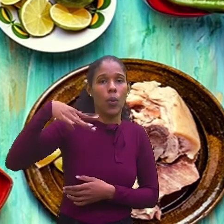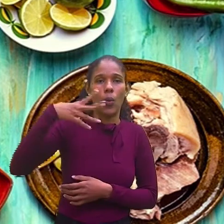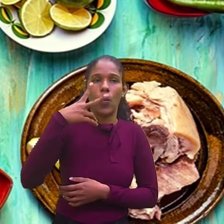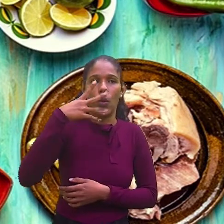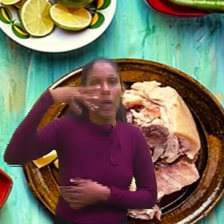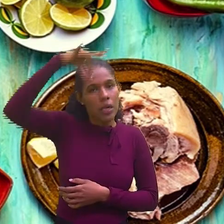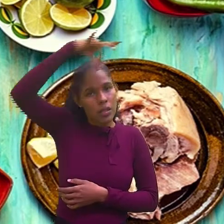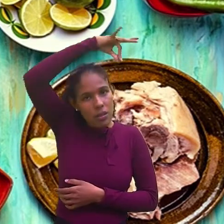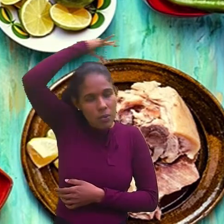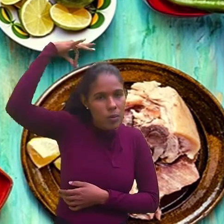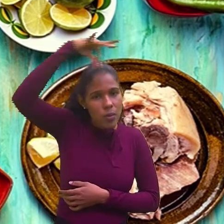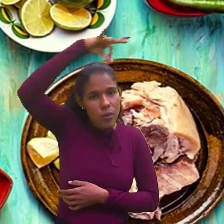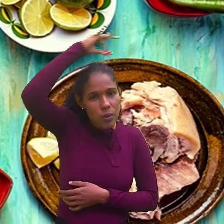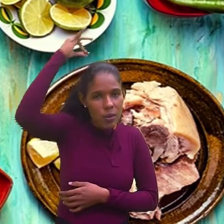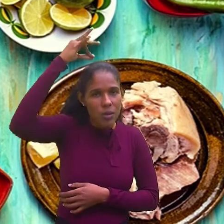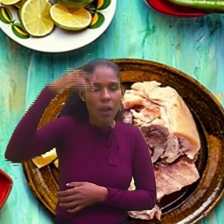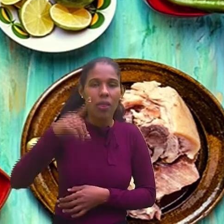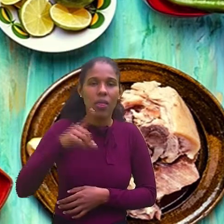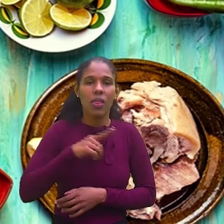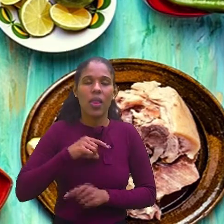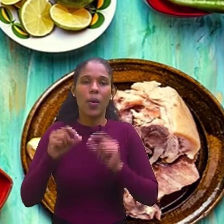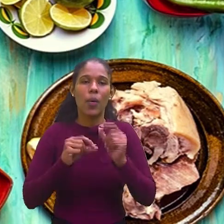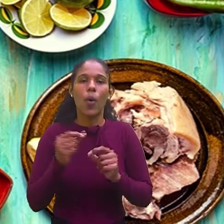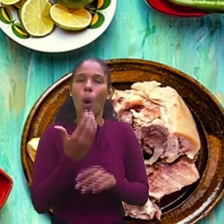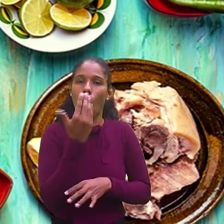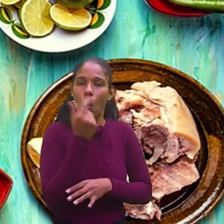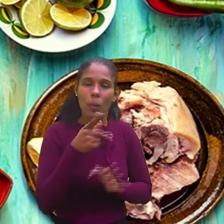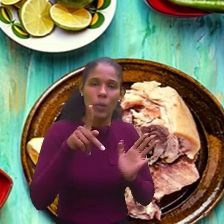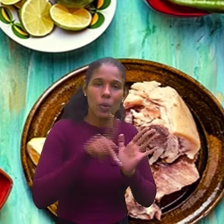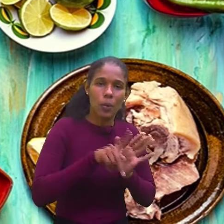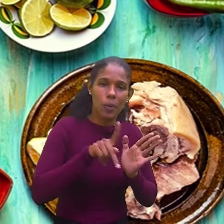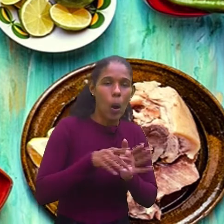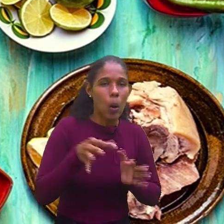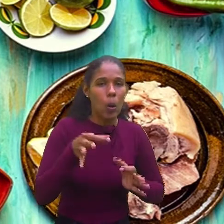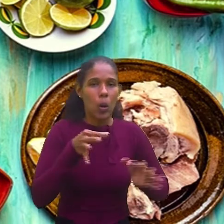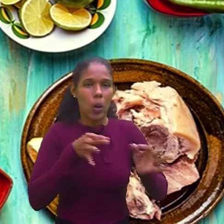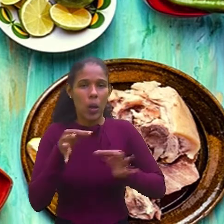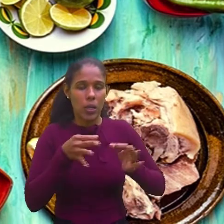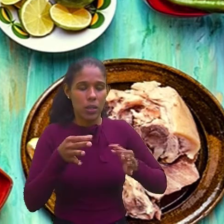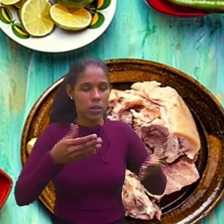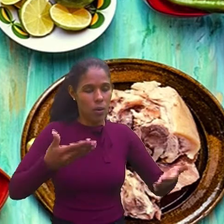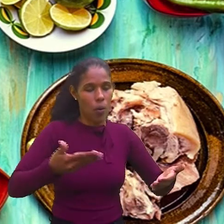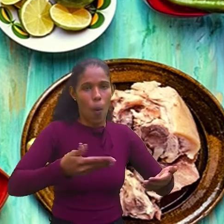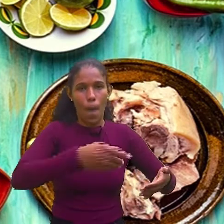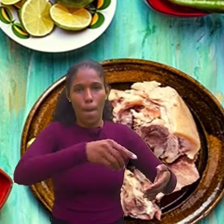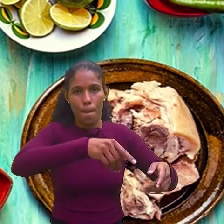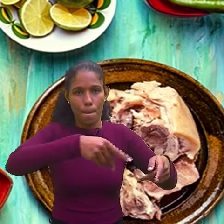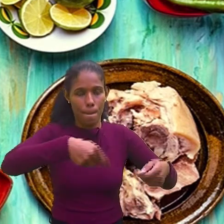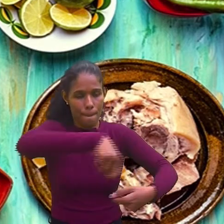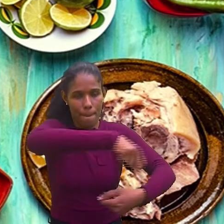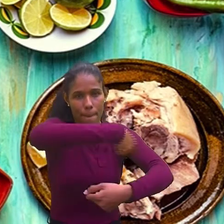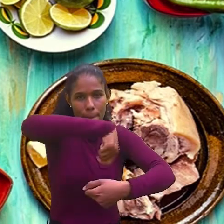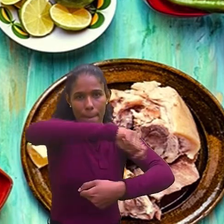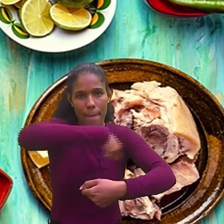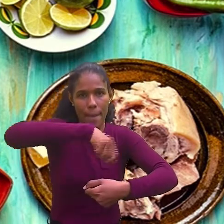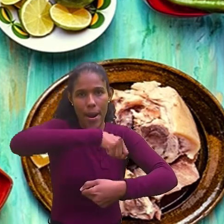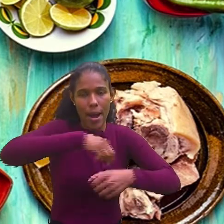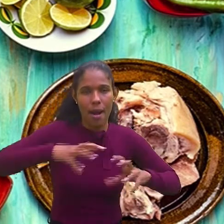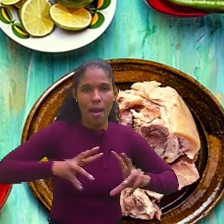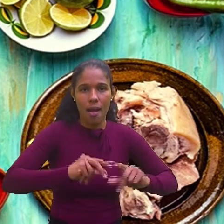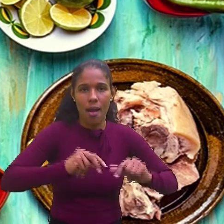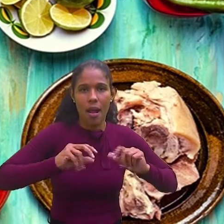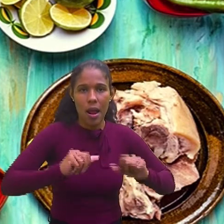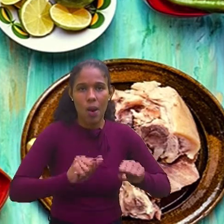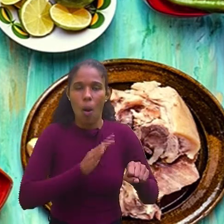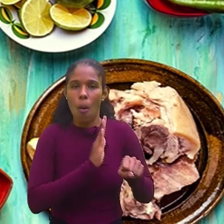brasileiro, característico da culinária do estado do Espírito Santo, sendo preparado em panela de barro, à base de bacalhau, palmito fresco e